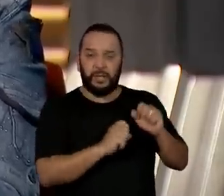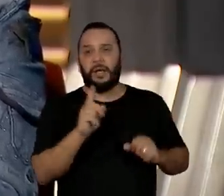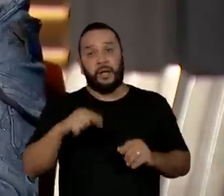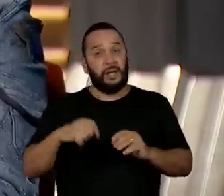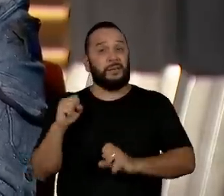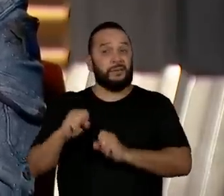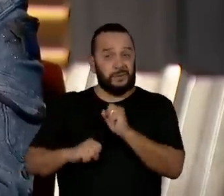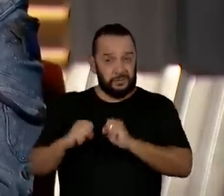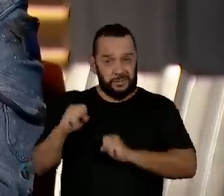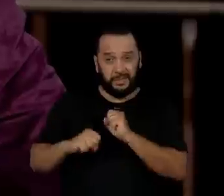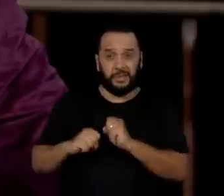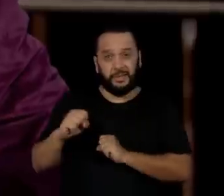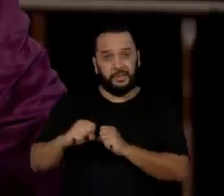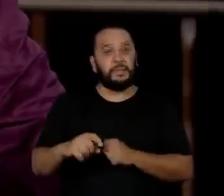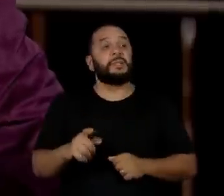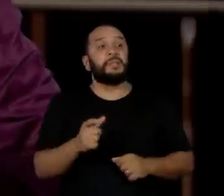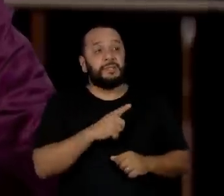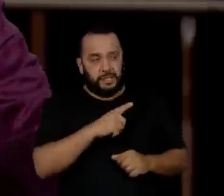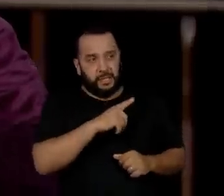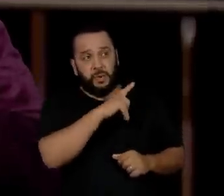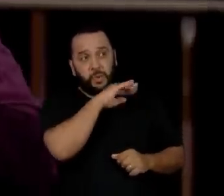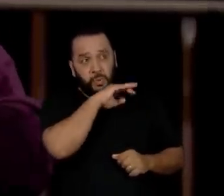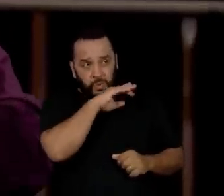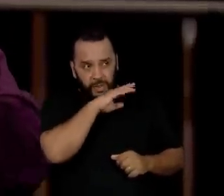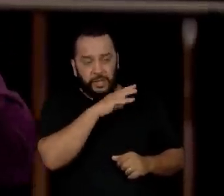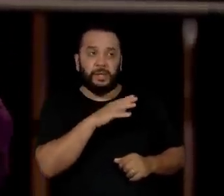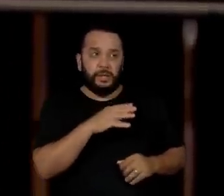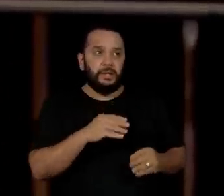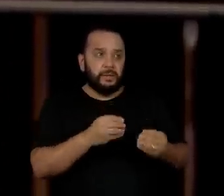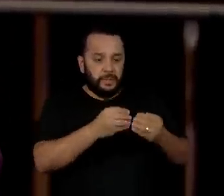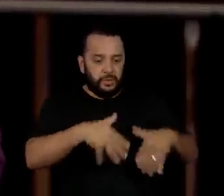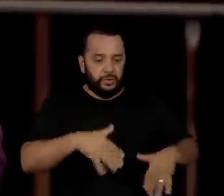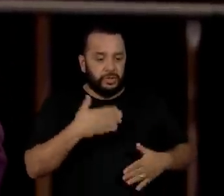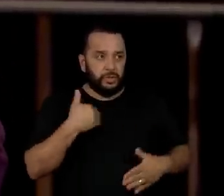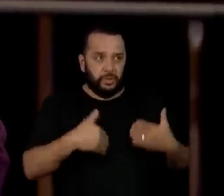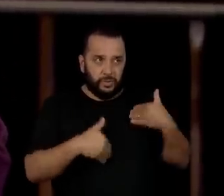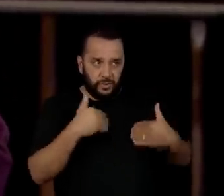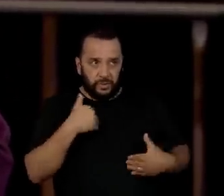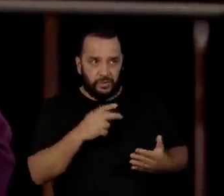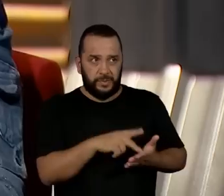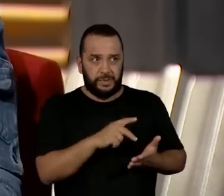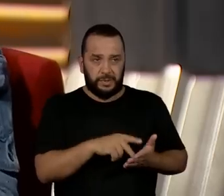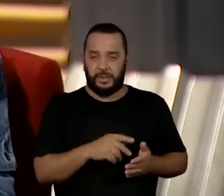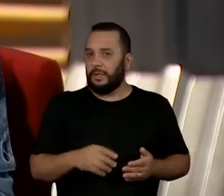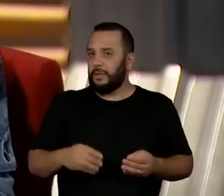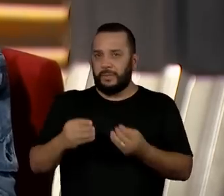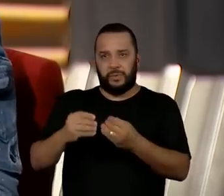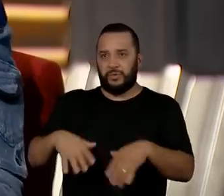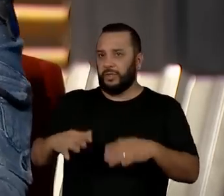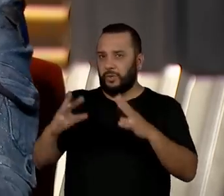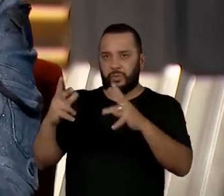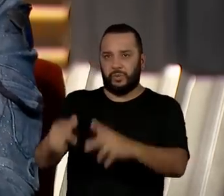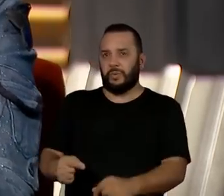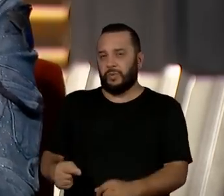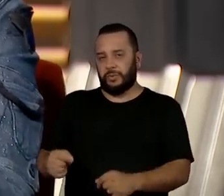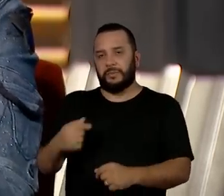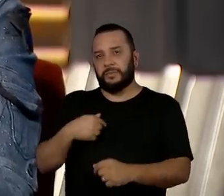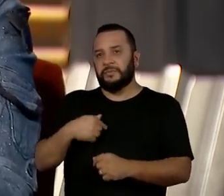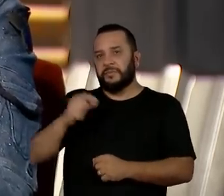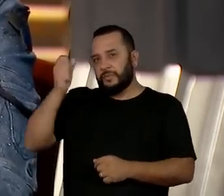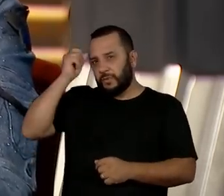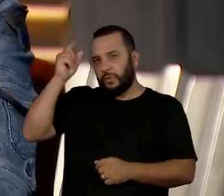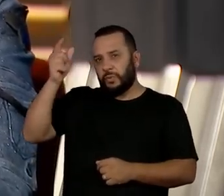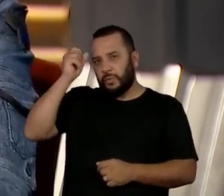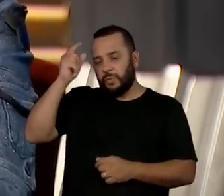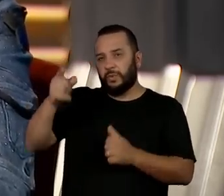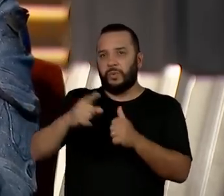que é muito ruim nossos órgãos né é ruim para para cultura